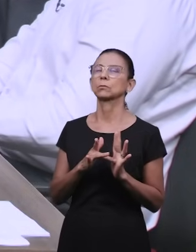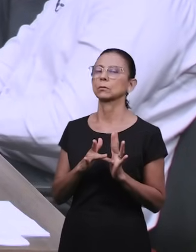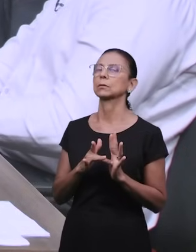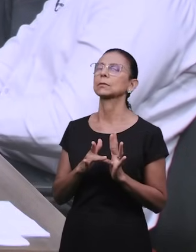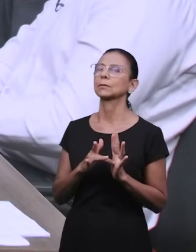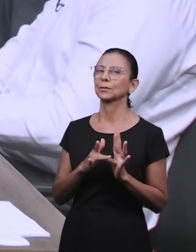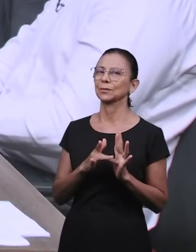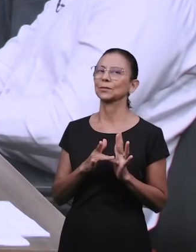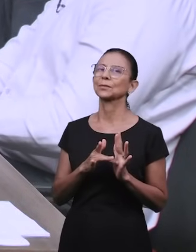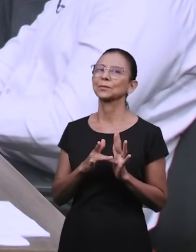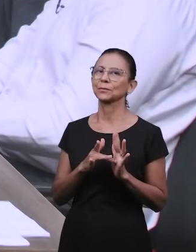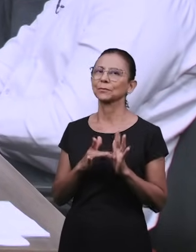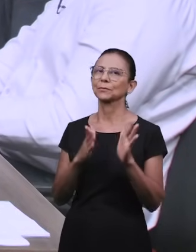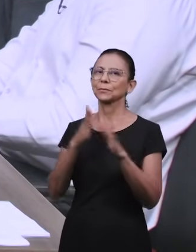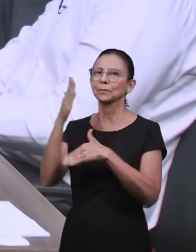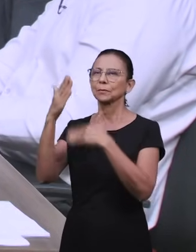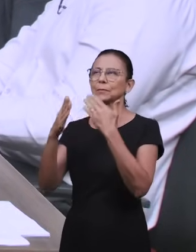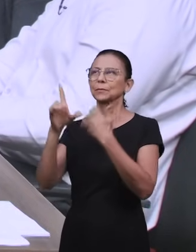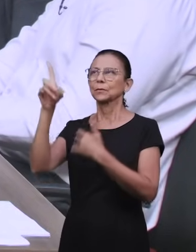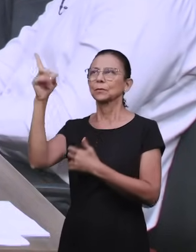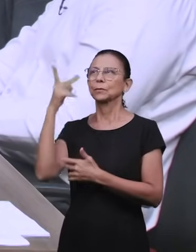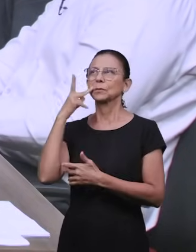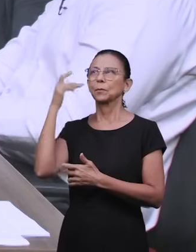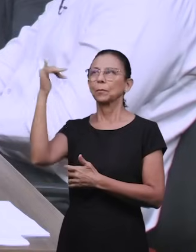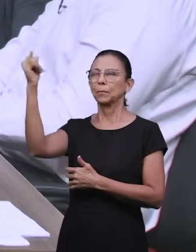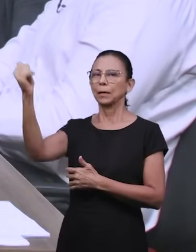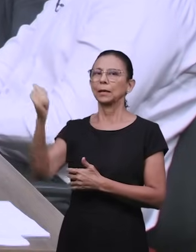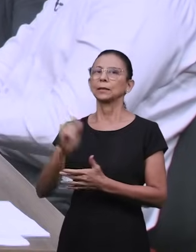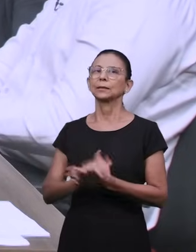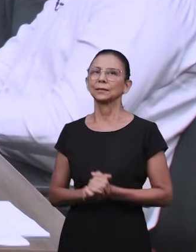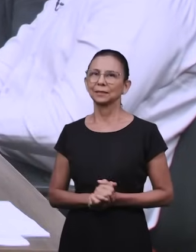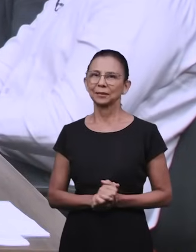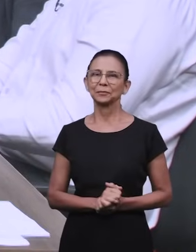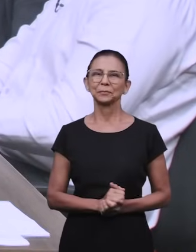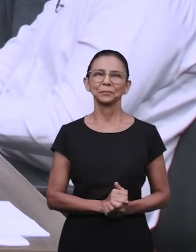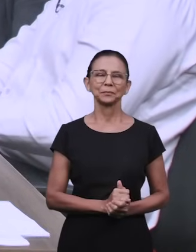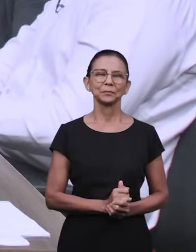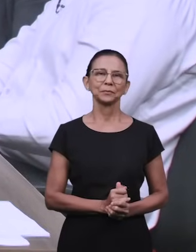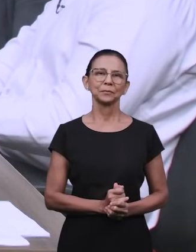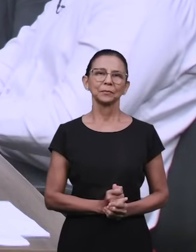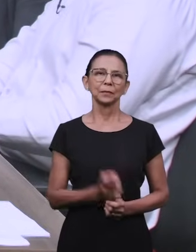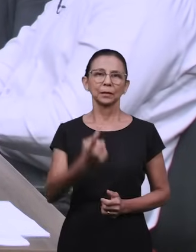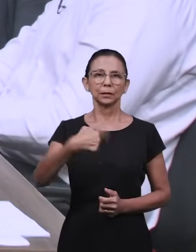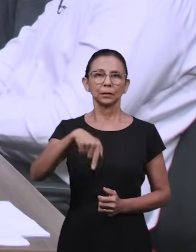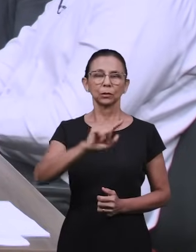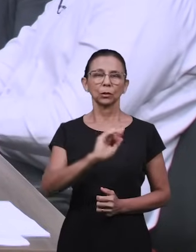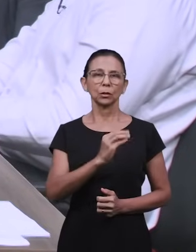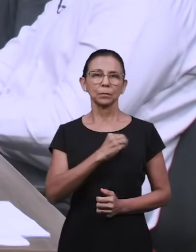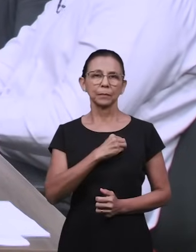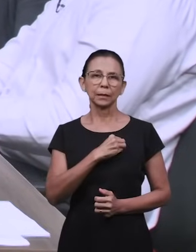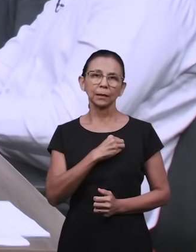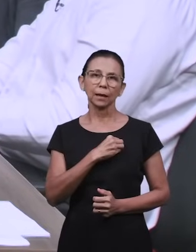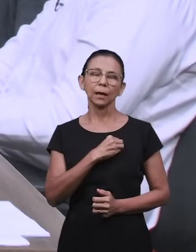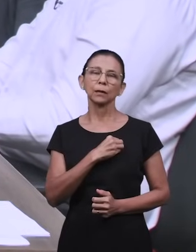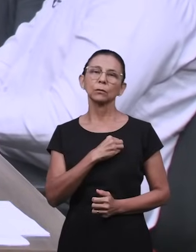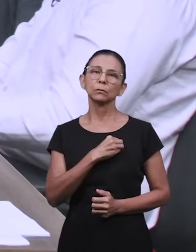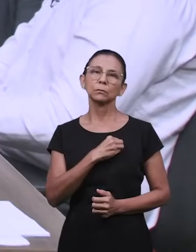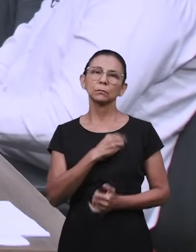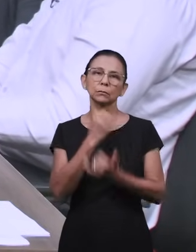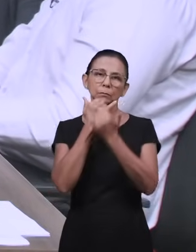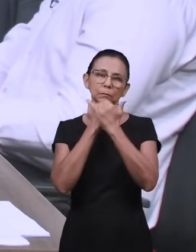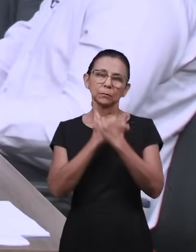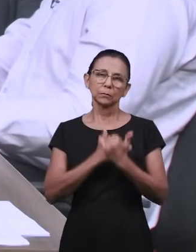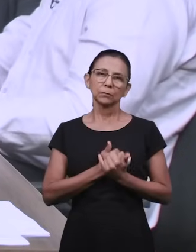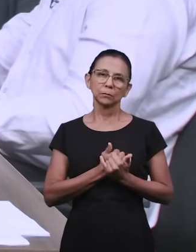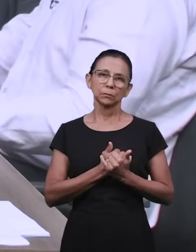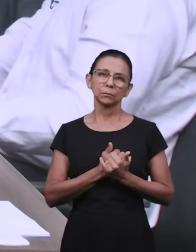Glória a Deus. de se apresentar como esse mediador, Glória a Jesus. Glória a Deus. né? Para resolver esse conflito, para que nós possamos ter de novo acesso à